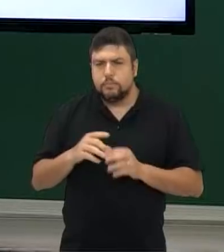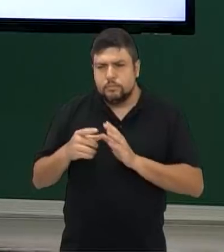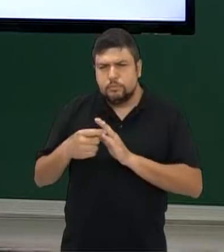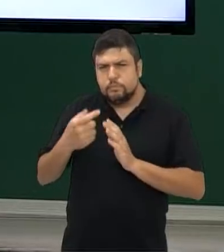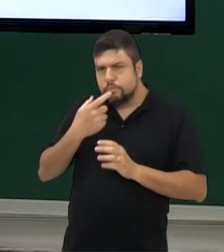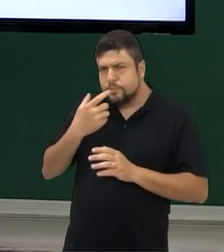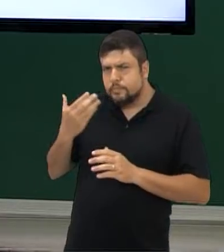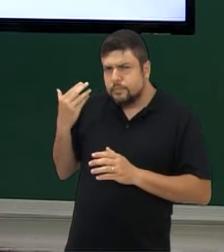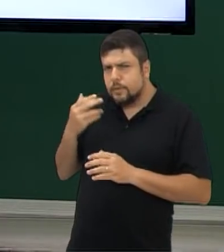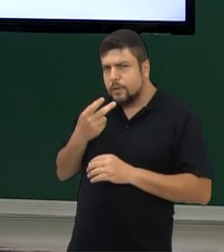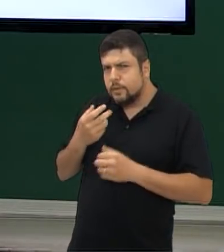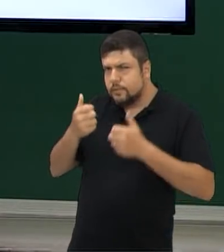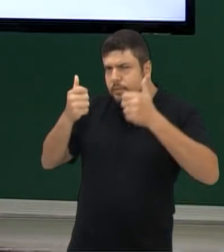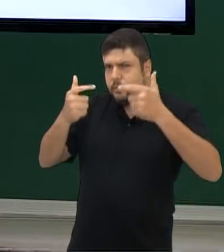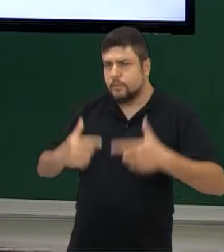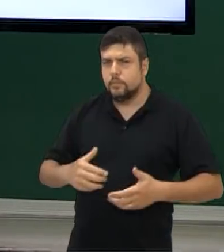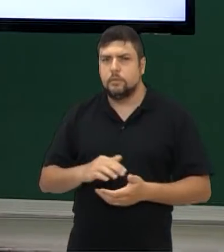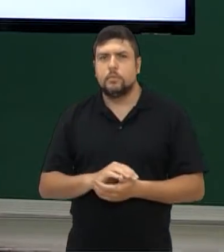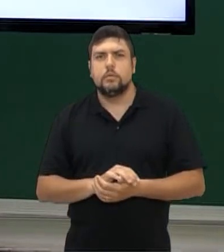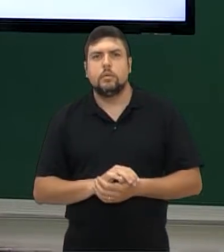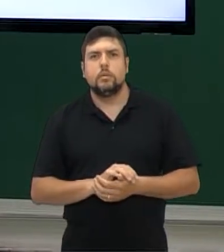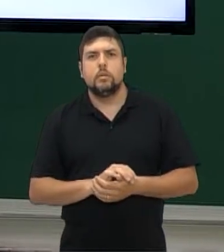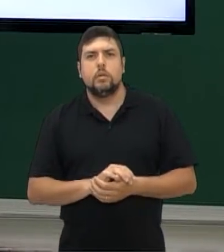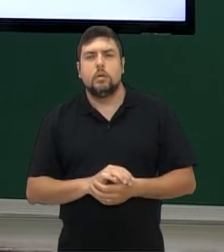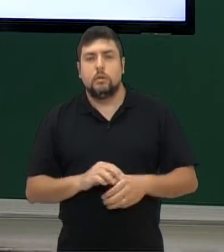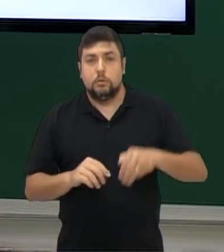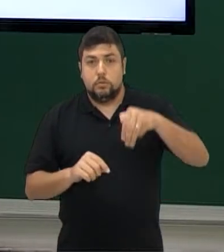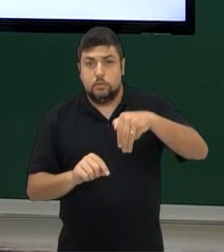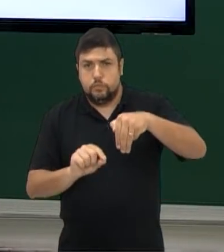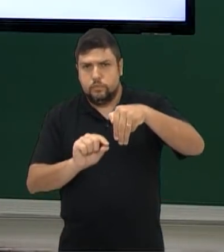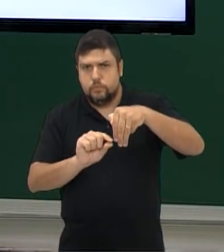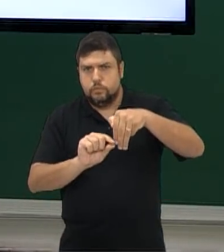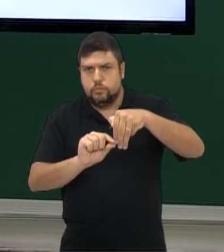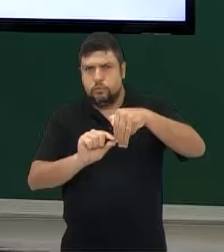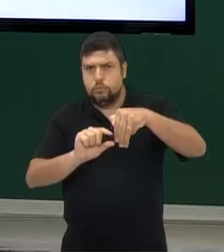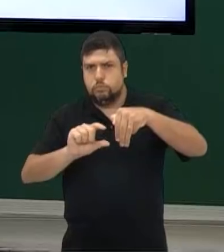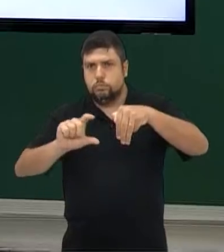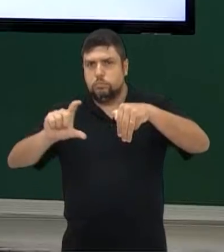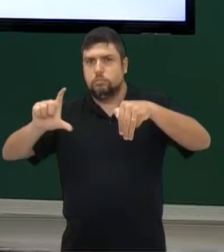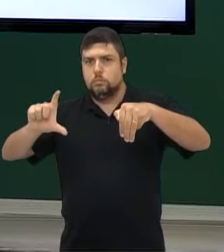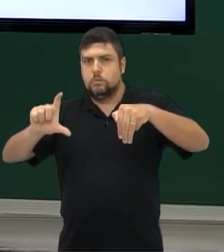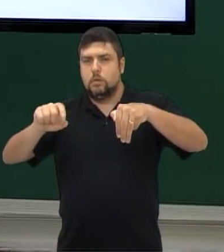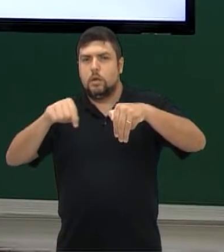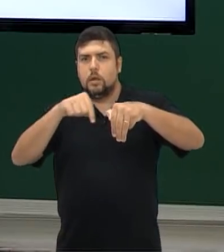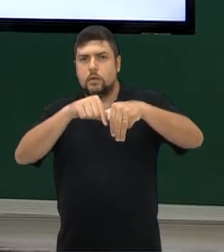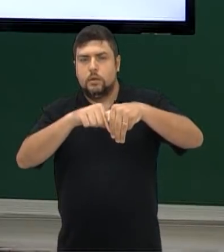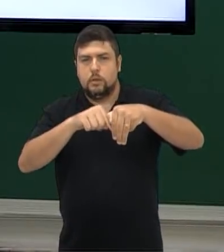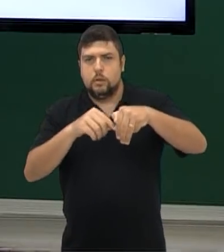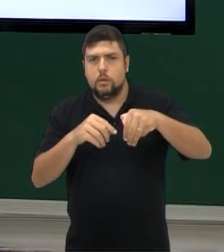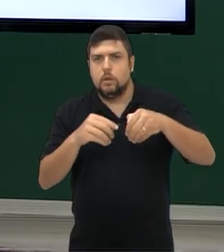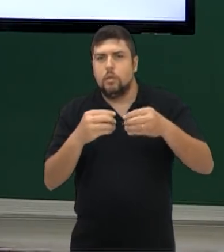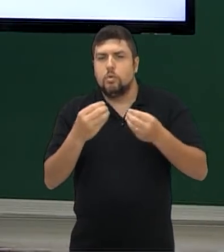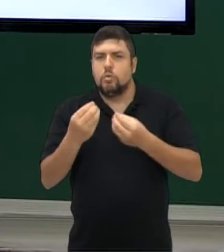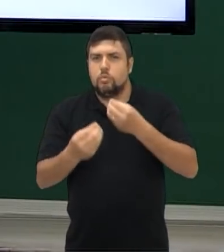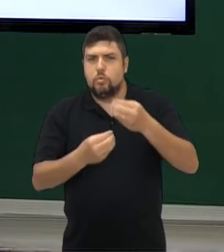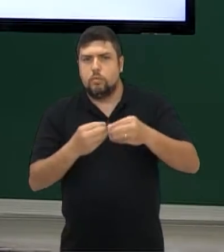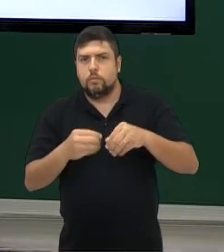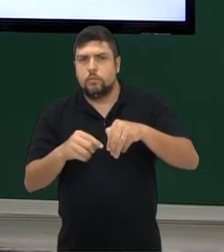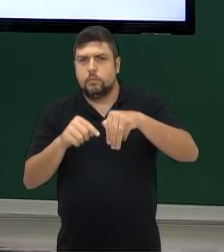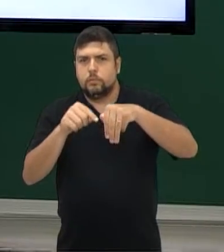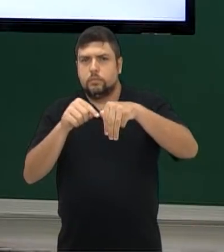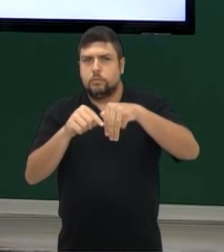sobre isso, né? Dentro das unidades maiores que o metro, né, os múltiplos do metro, eu